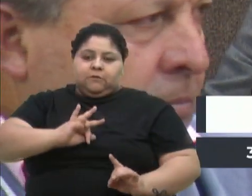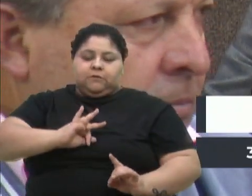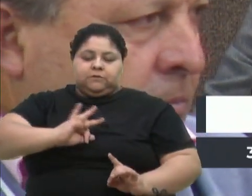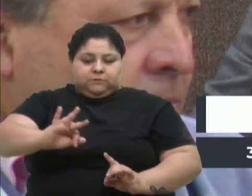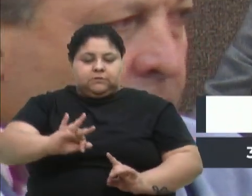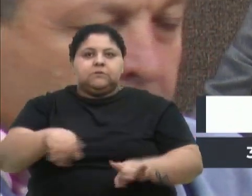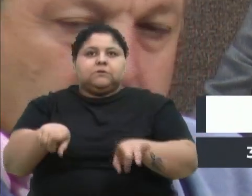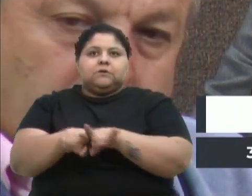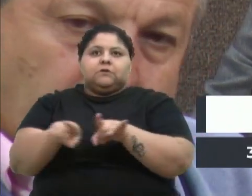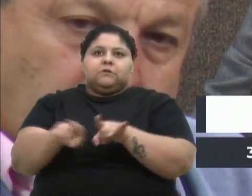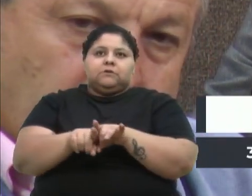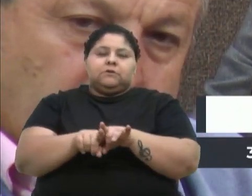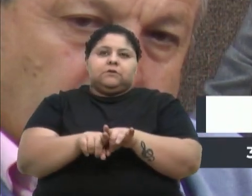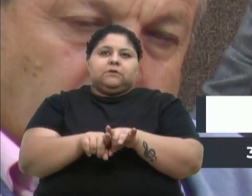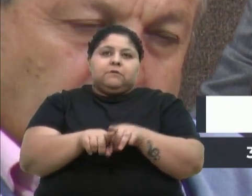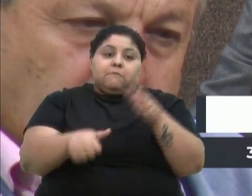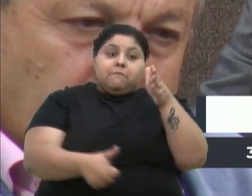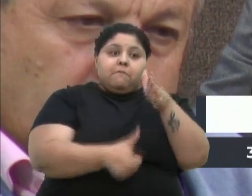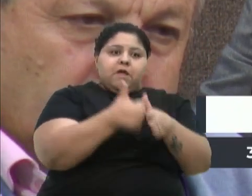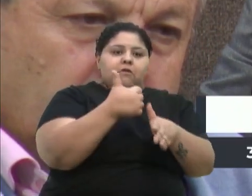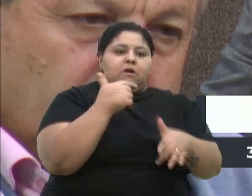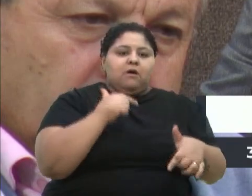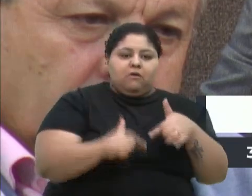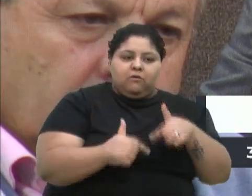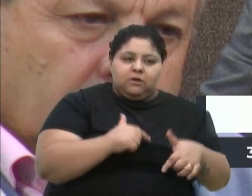esses profissionais um ambiente